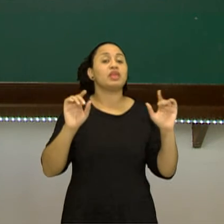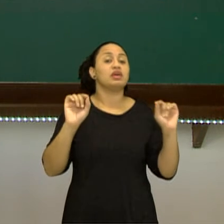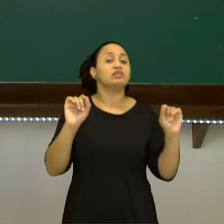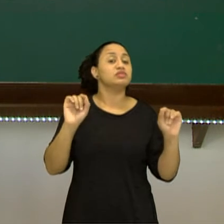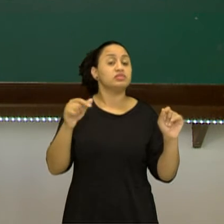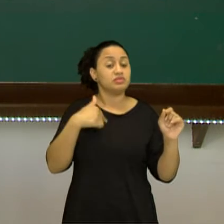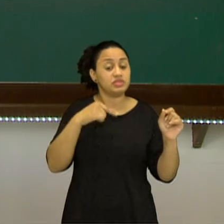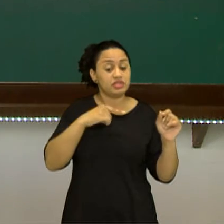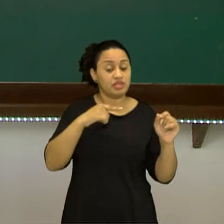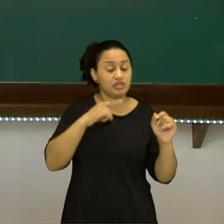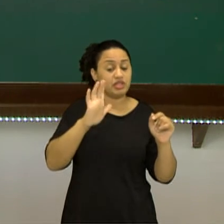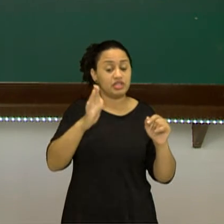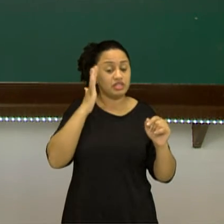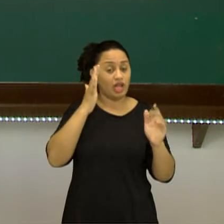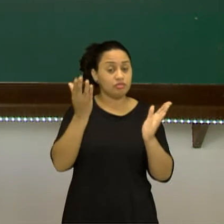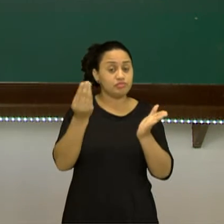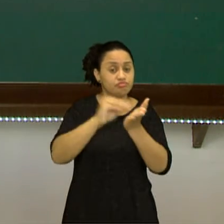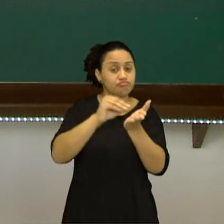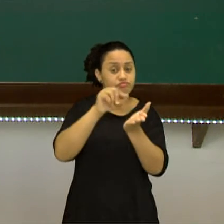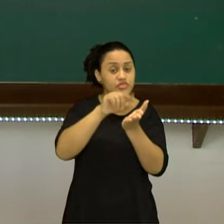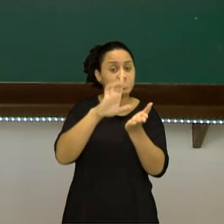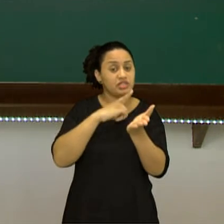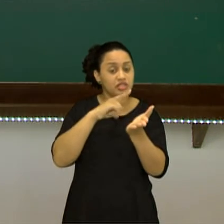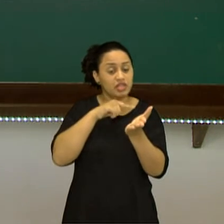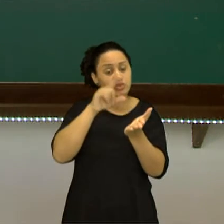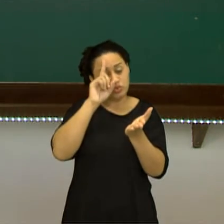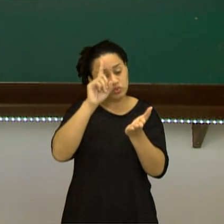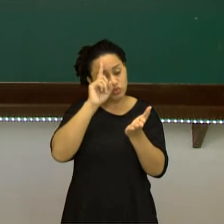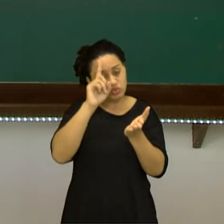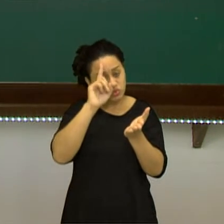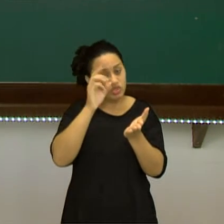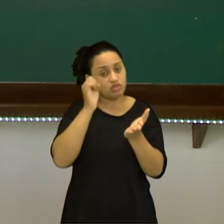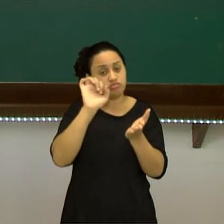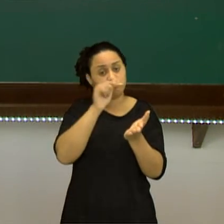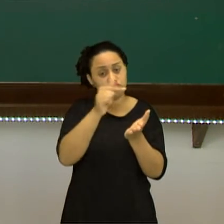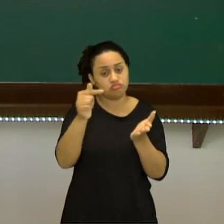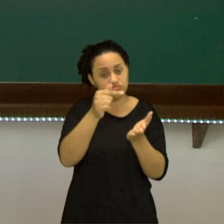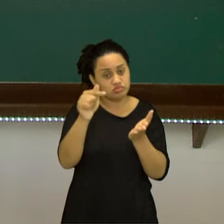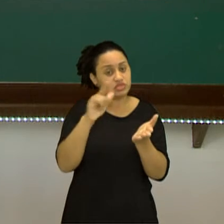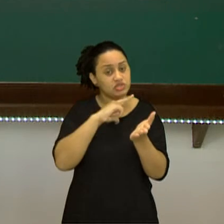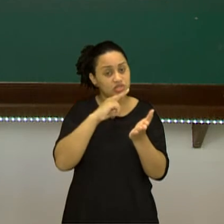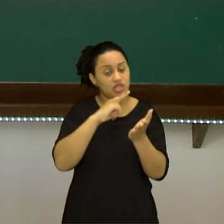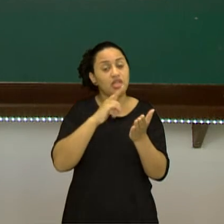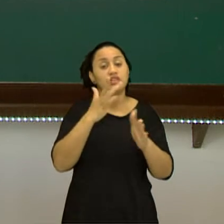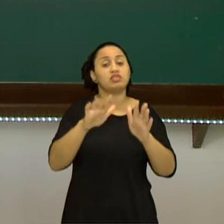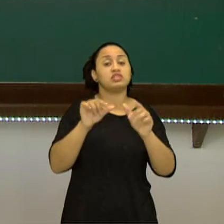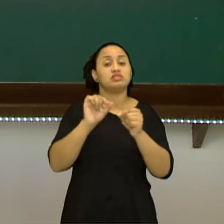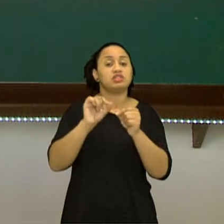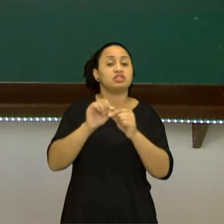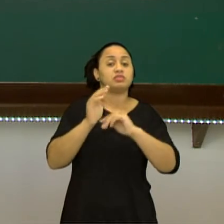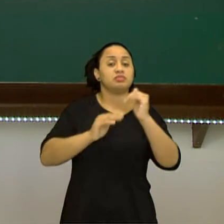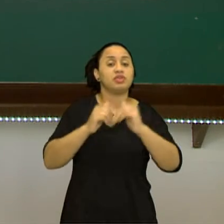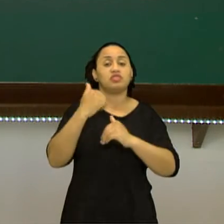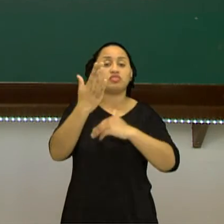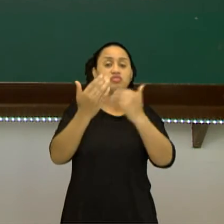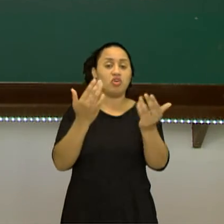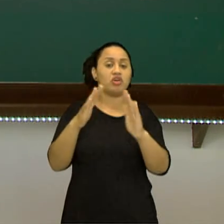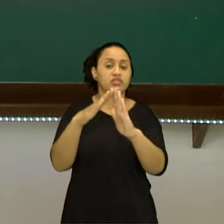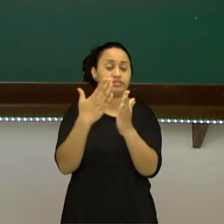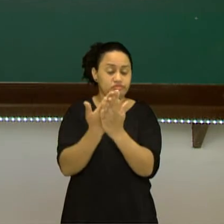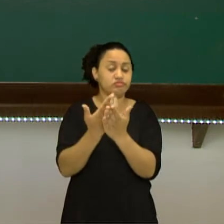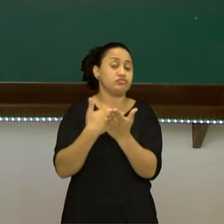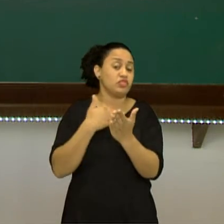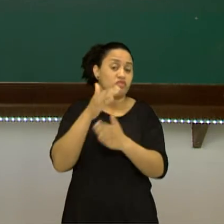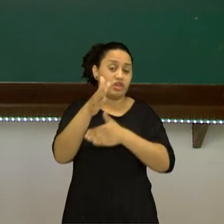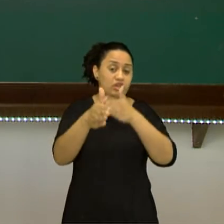tem fixa na tua agenda, né? Você talvez faz aí alguma atividade extra-escola, participa de algum clube, então você